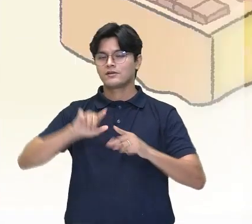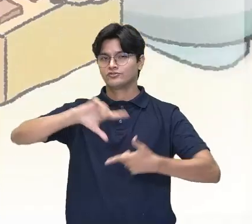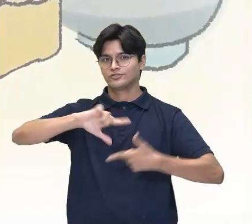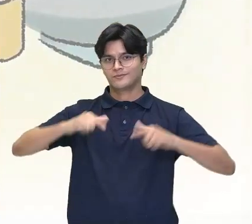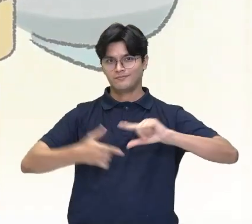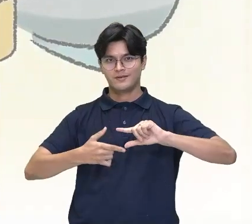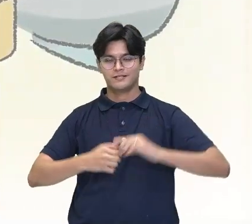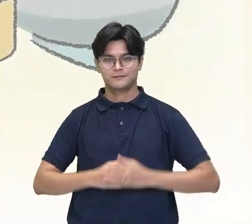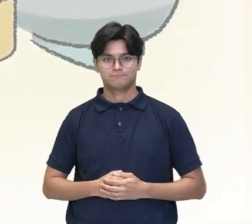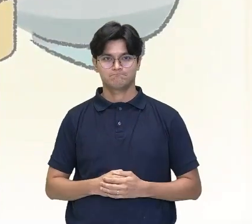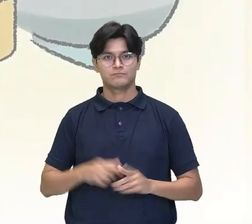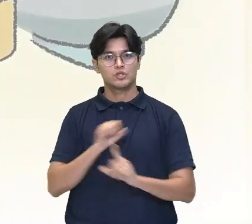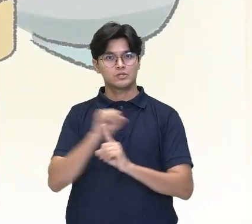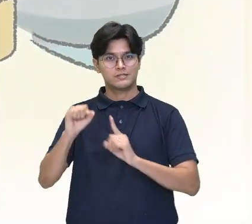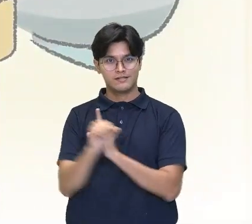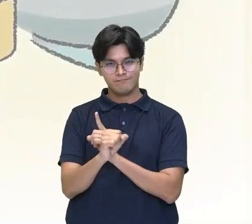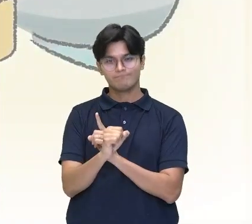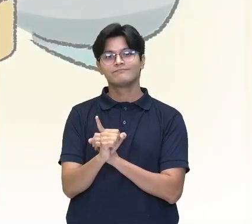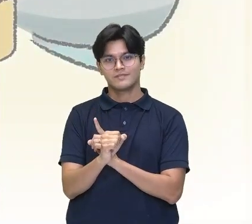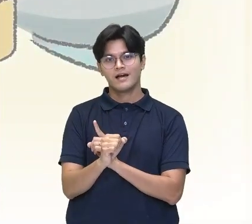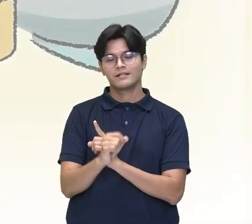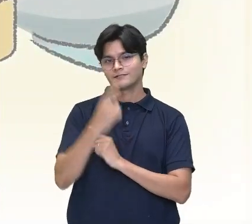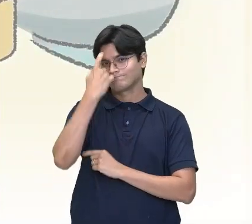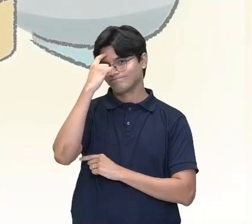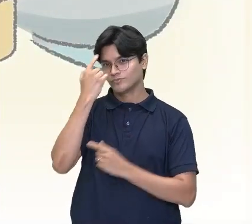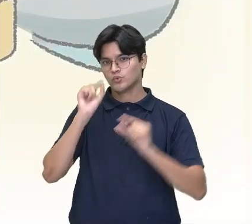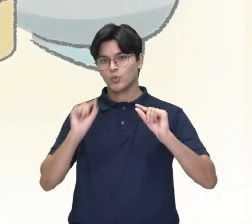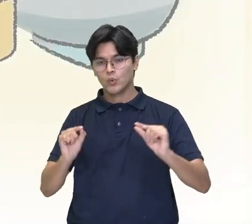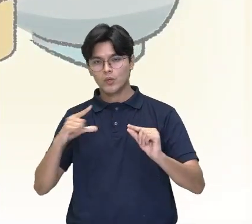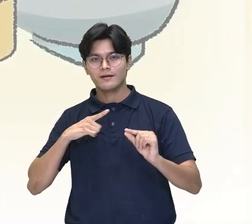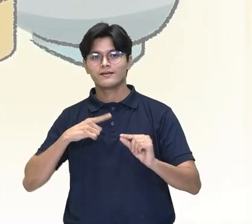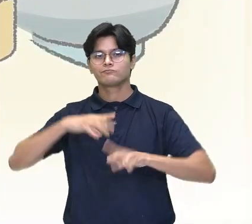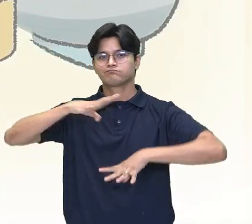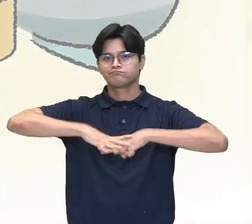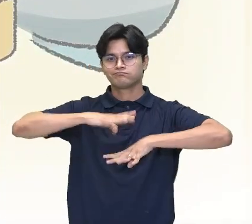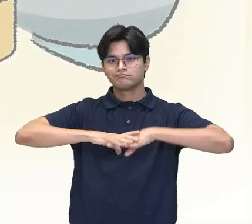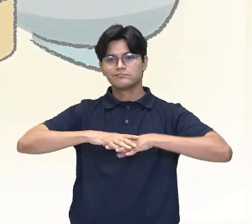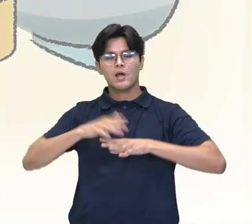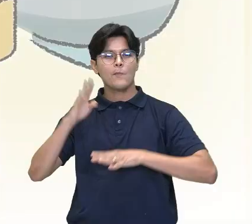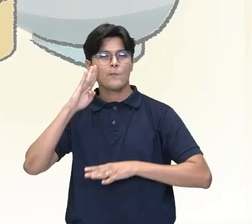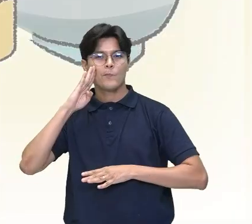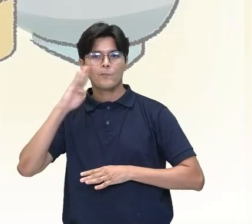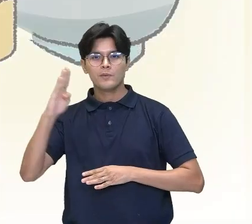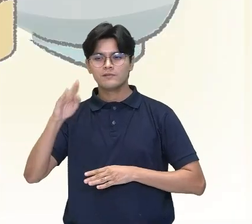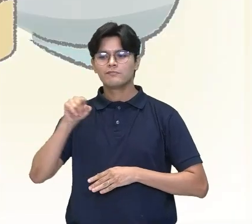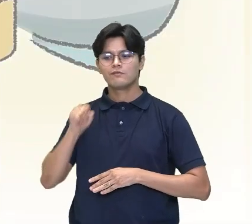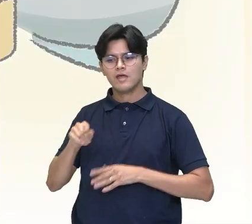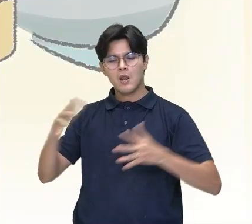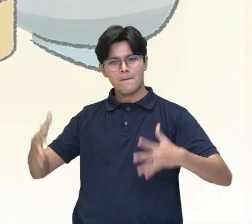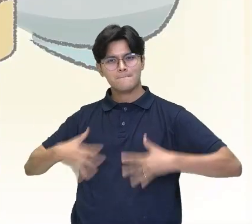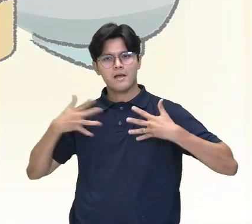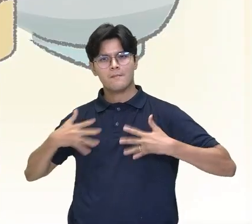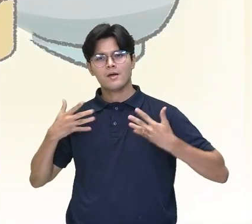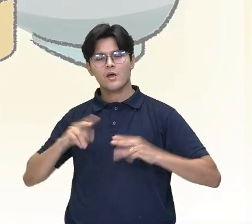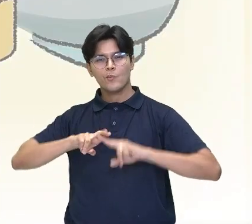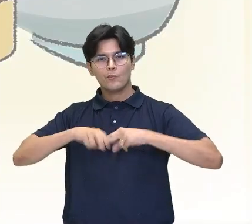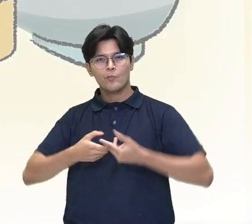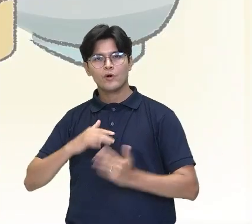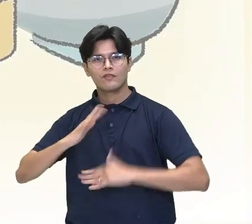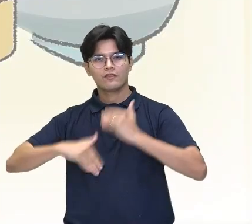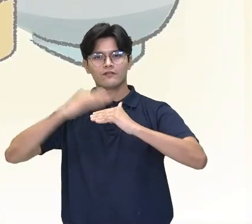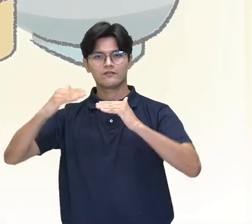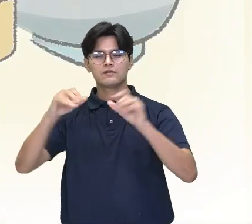Na civilização hindu, os matemáticos, especialmente aqueles que estavam entusiasmados com o desenvolvimento do sistema de